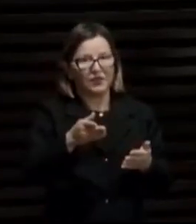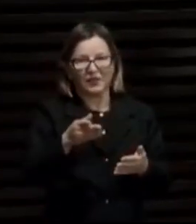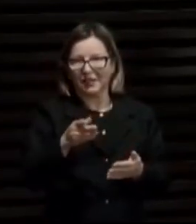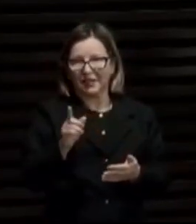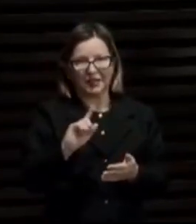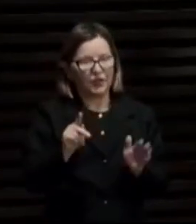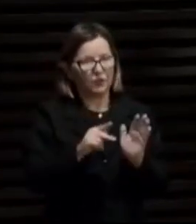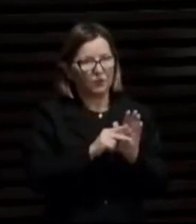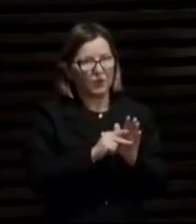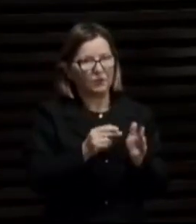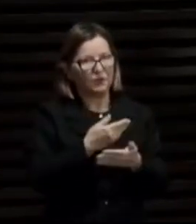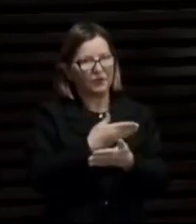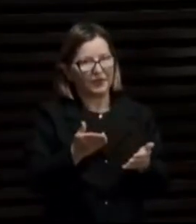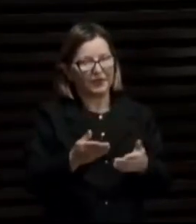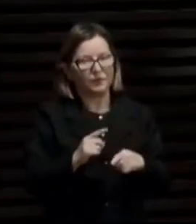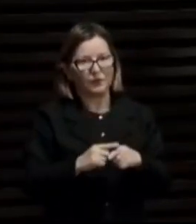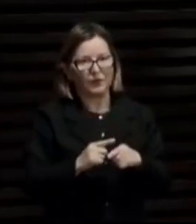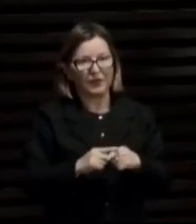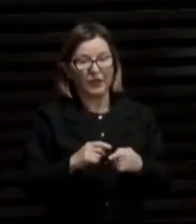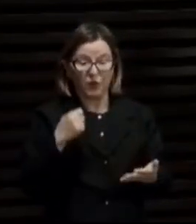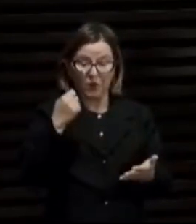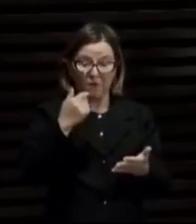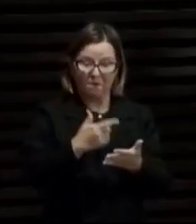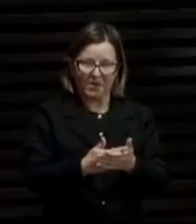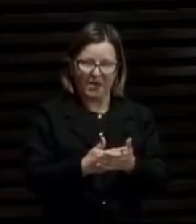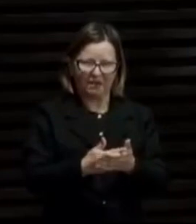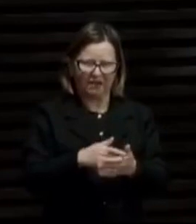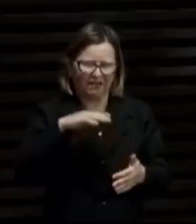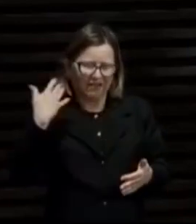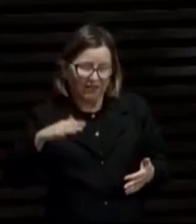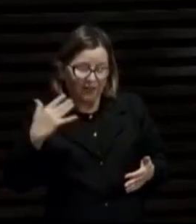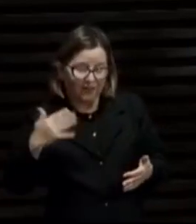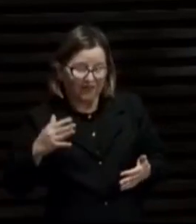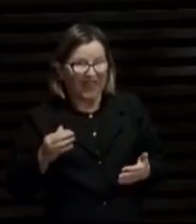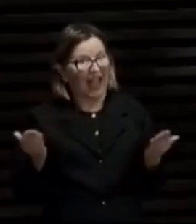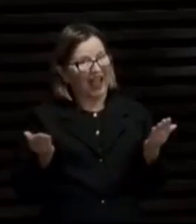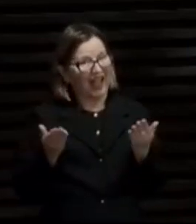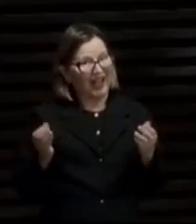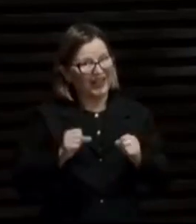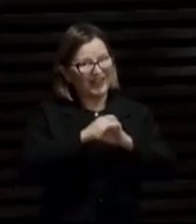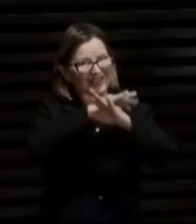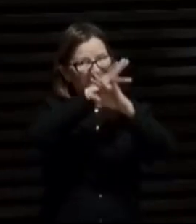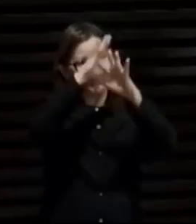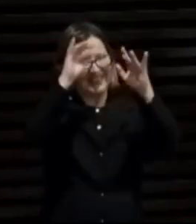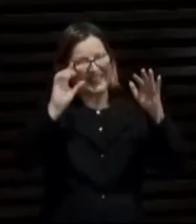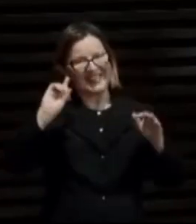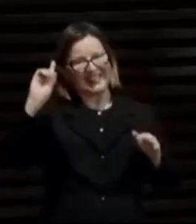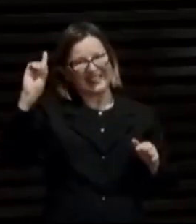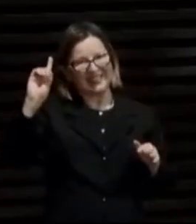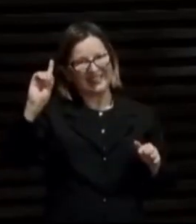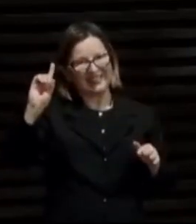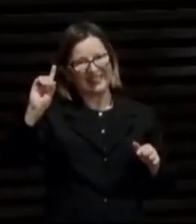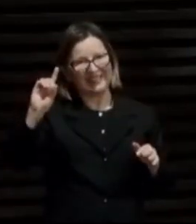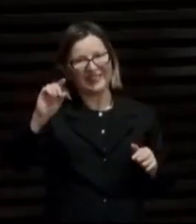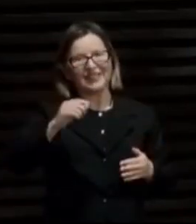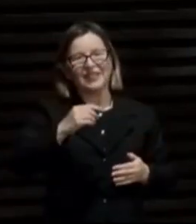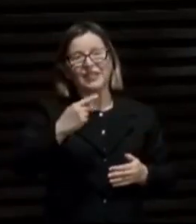fostes comprados por preço. Agora, pois, glorificai a Deus no vosso